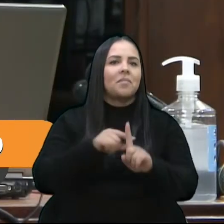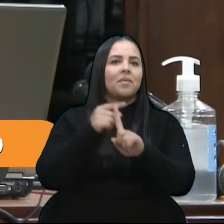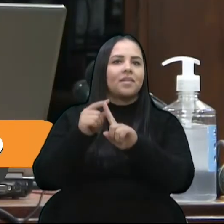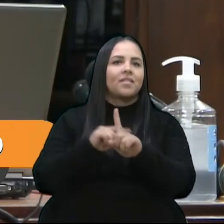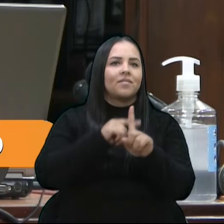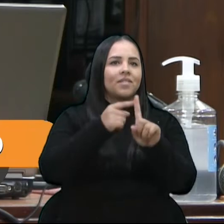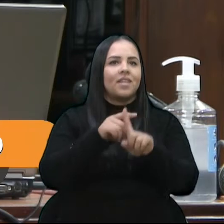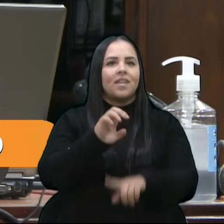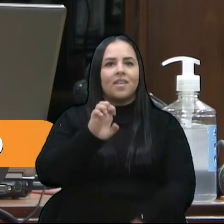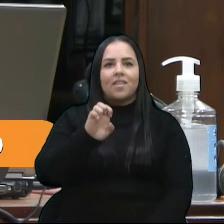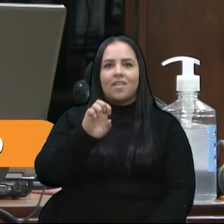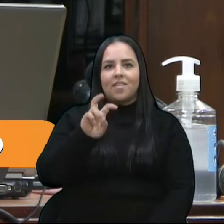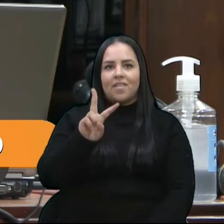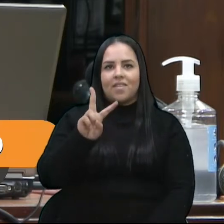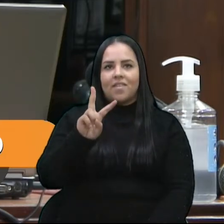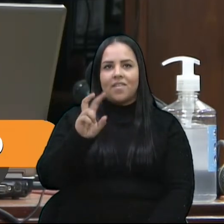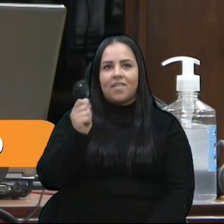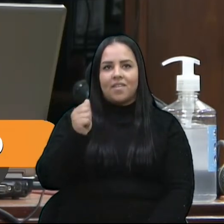para o Evandro, mas